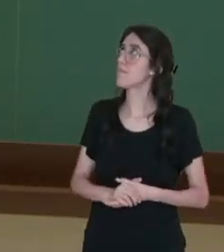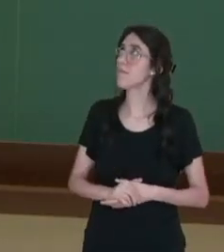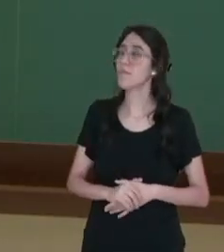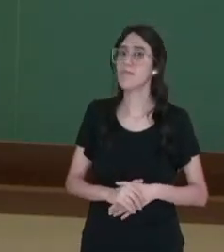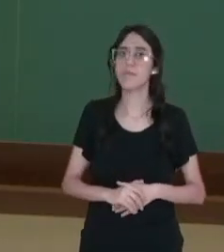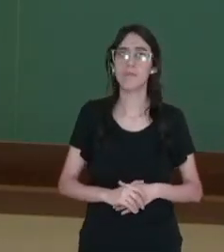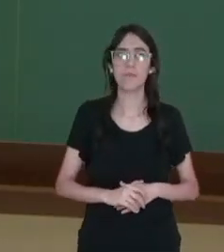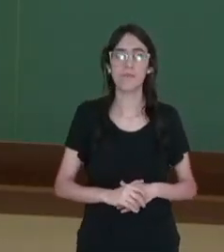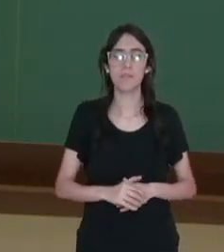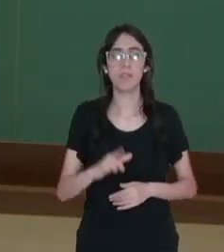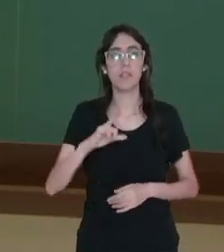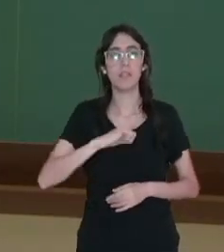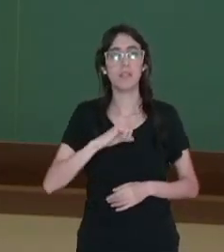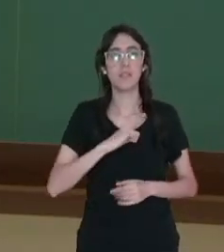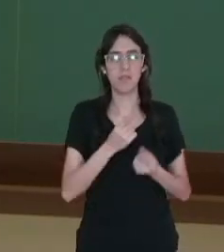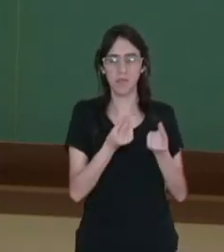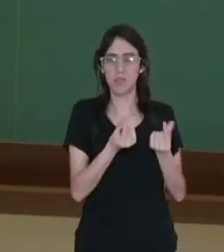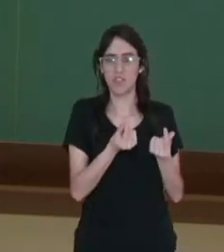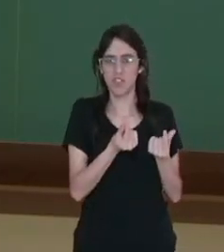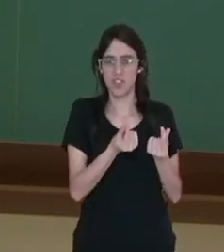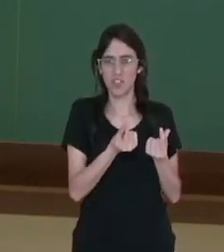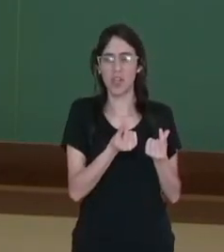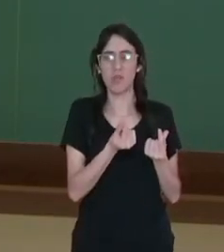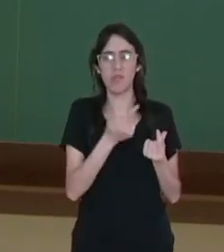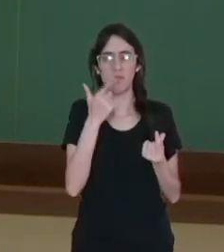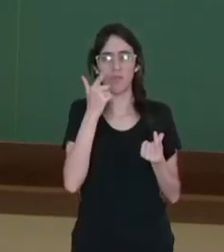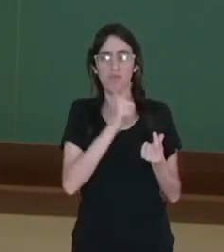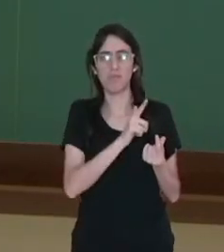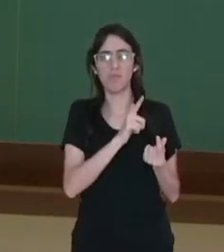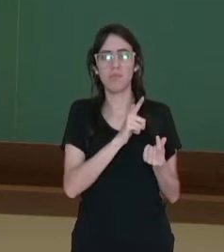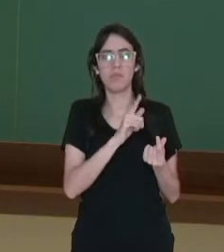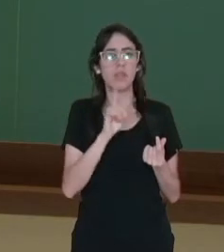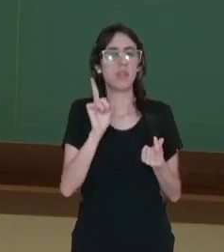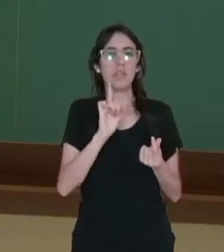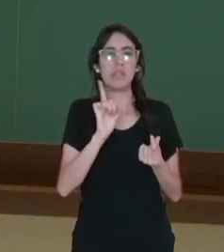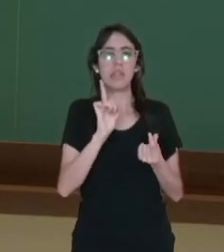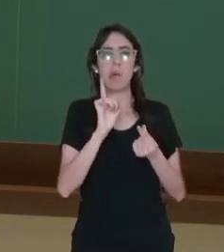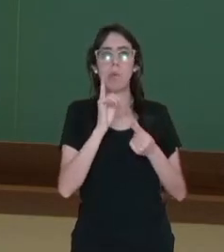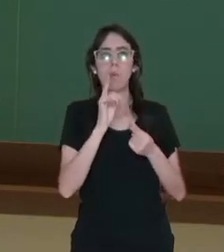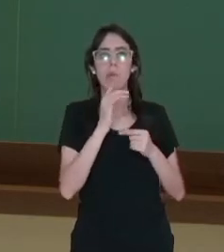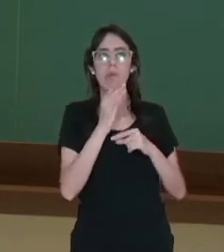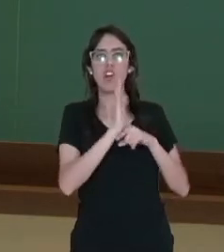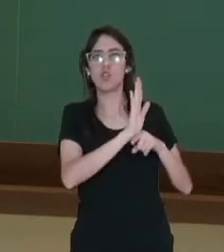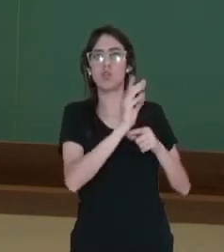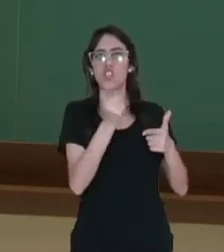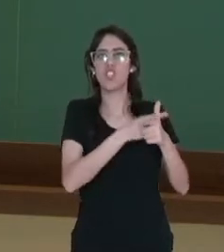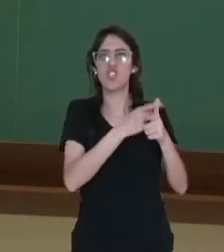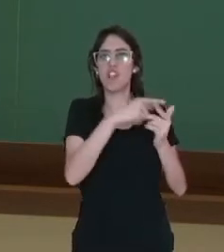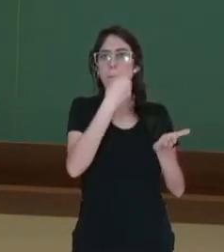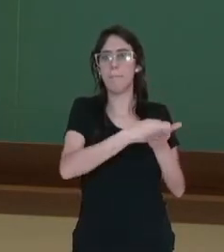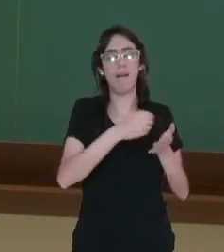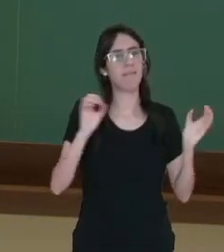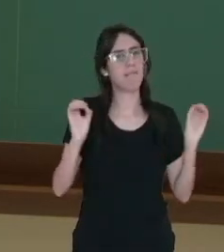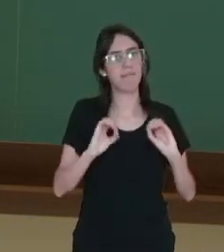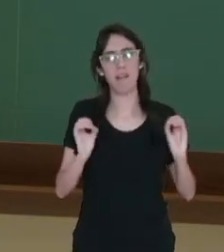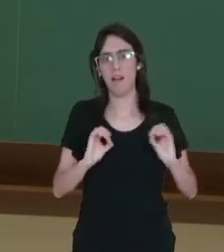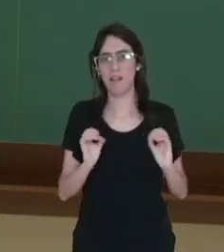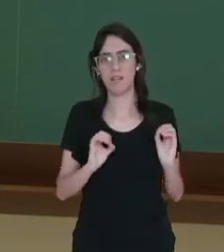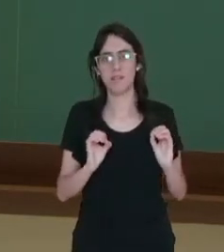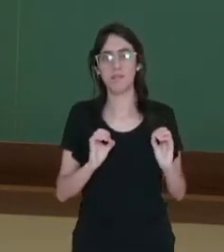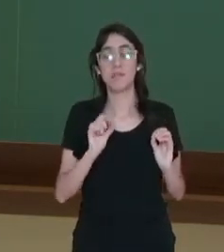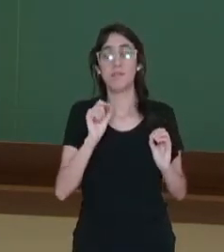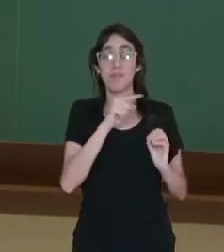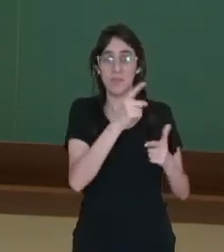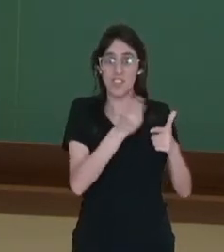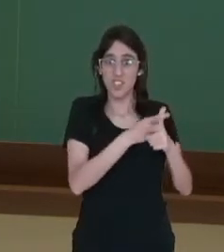dinheiro obtido, ele não seria usado para diminuir a dívida pública. Ele não seria usado para isso. Na verdade, a dívida